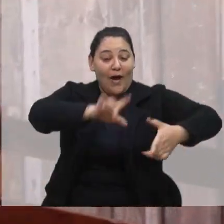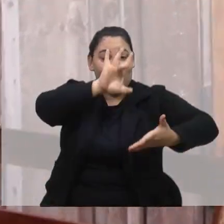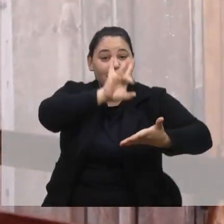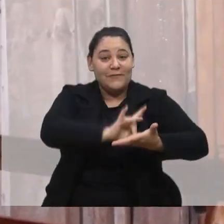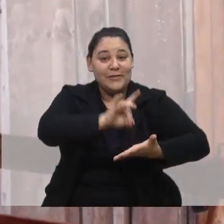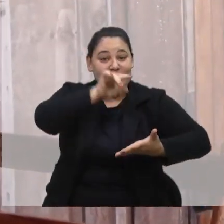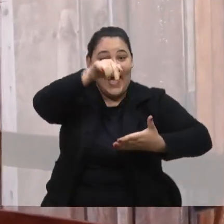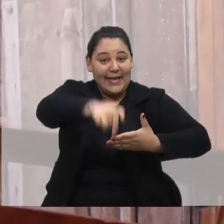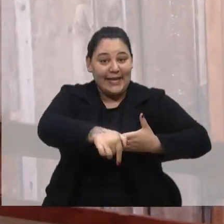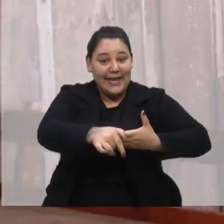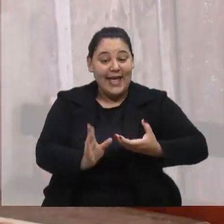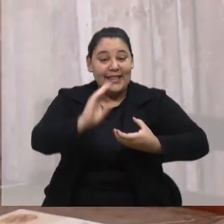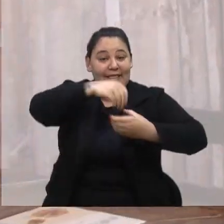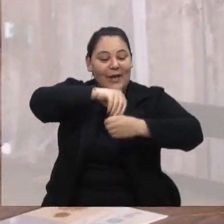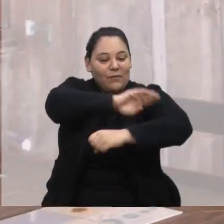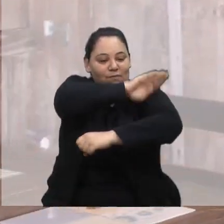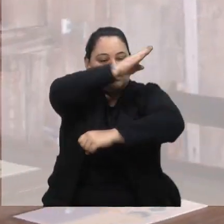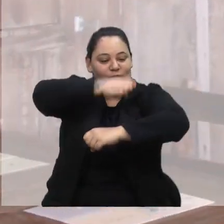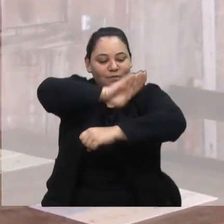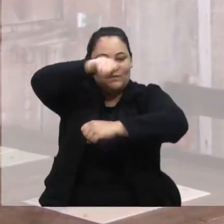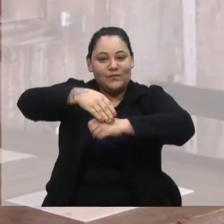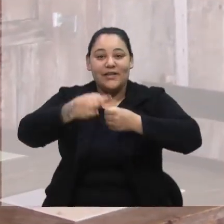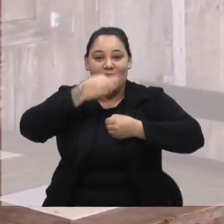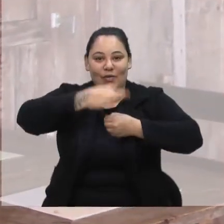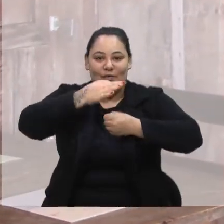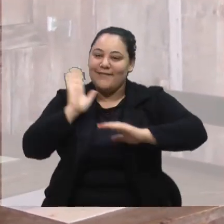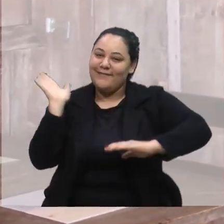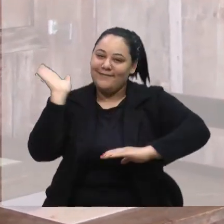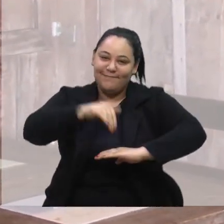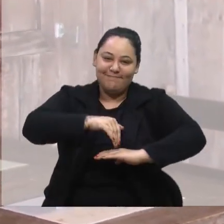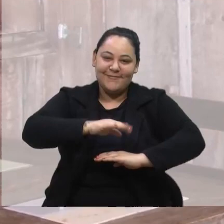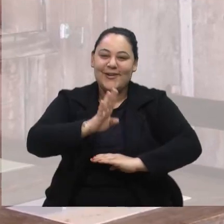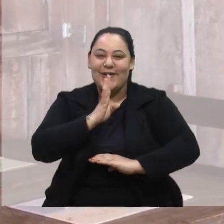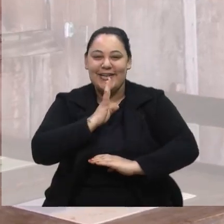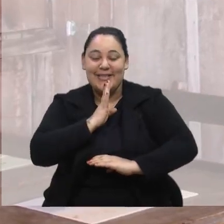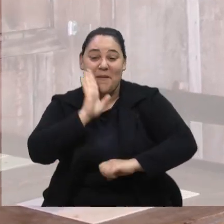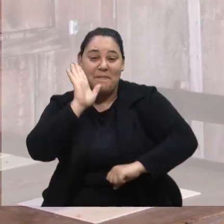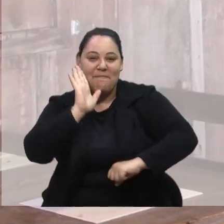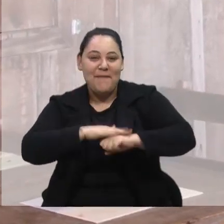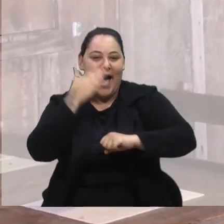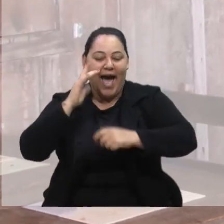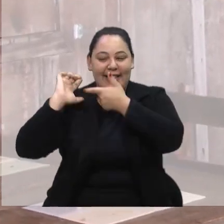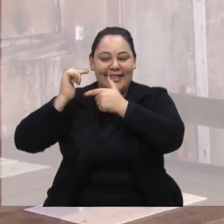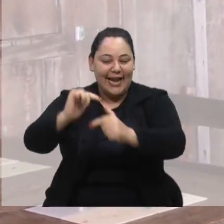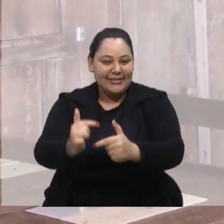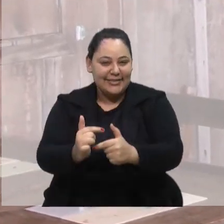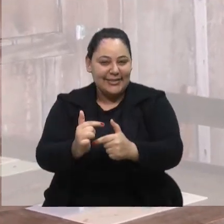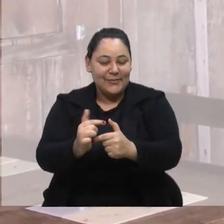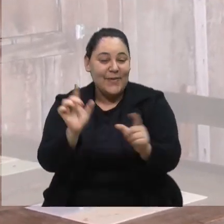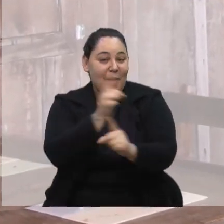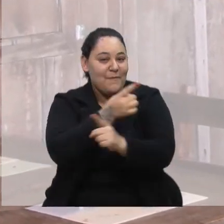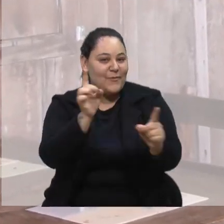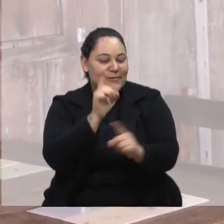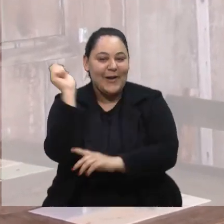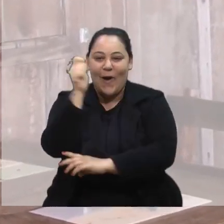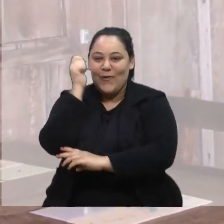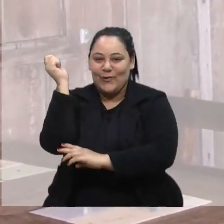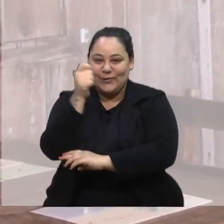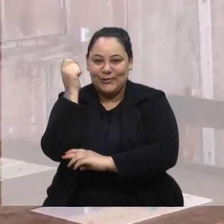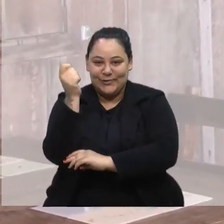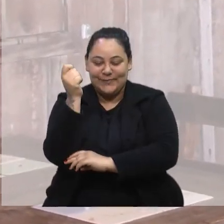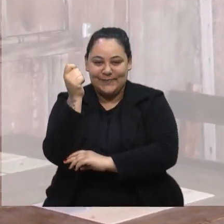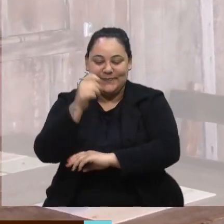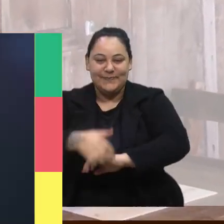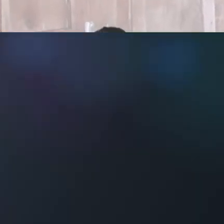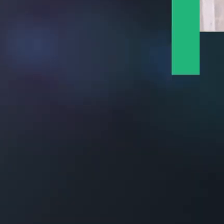nas réplicas do Parque da Festa da USP. Vem com a gente conhecer um pouco mais sobre as raízes da música gaúcha, que faz ela ser